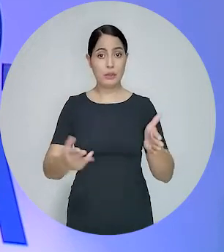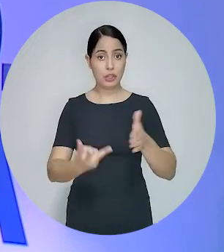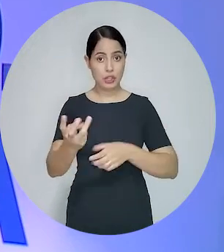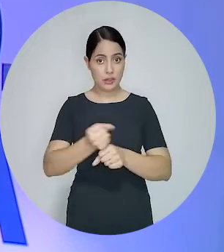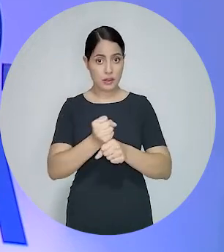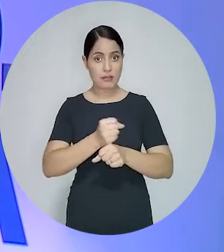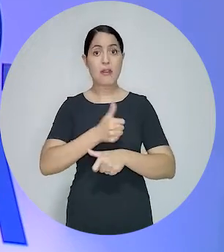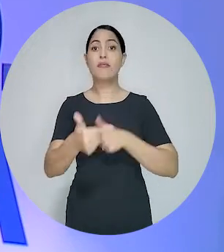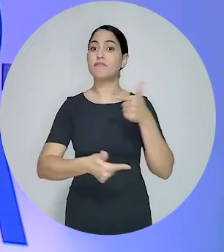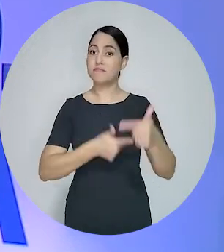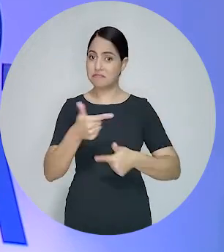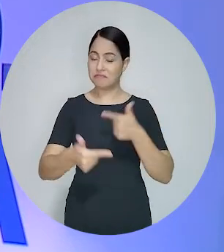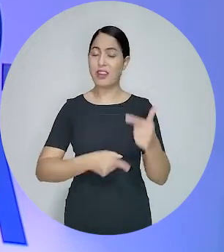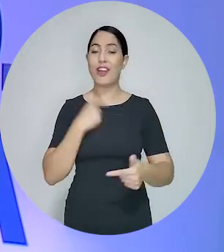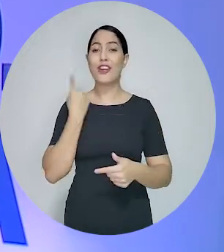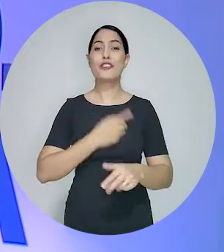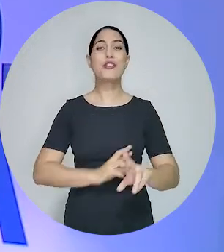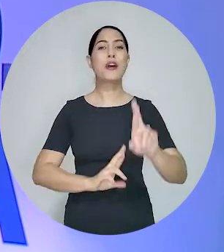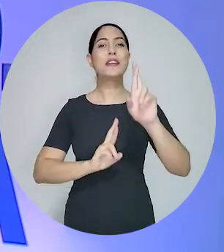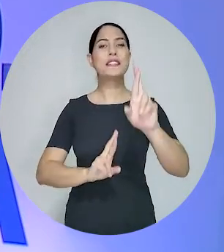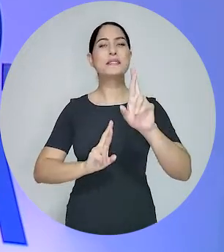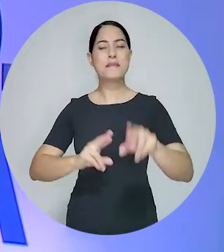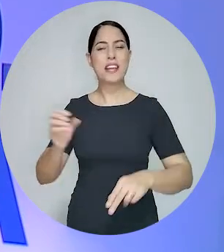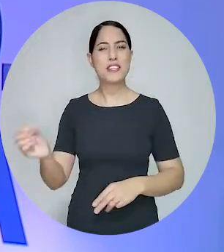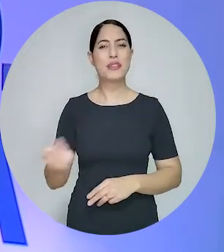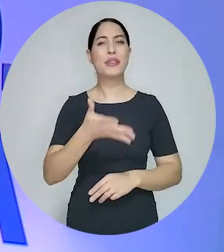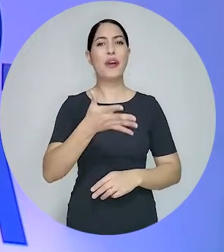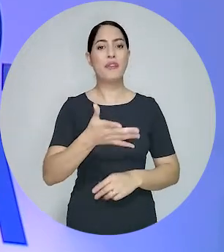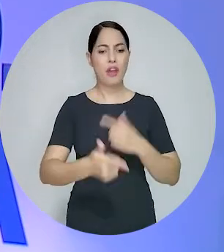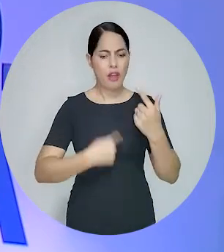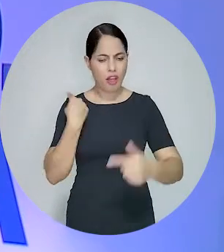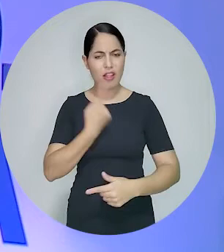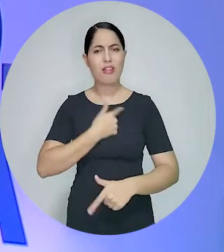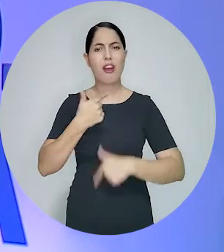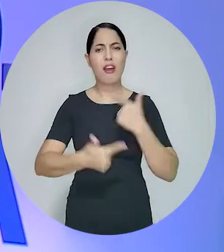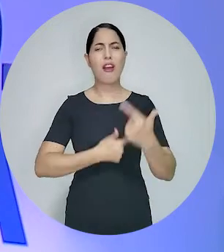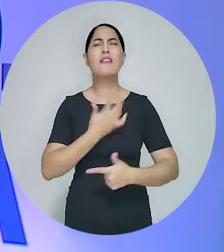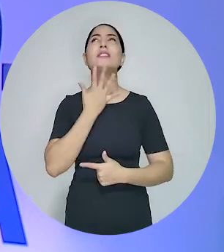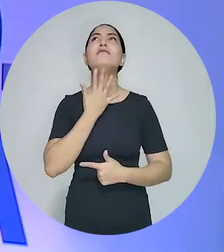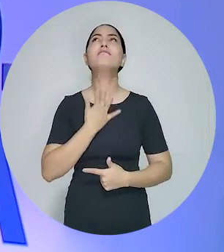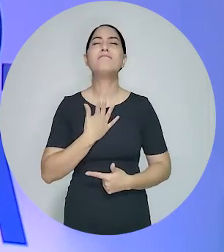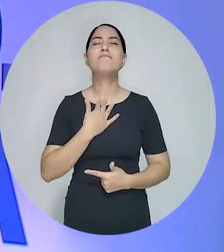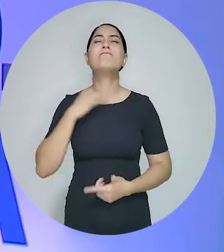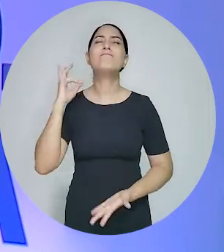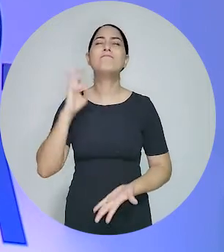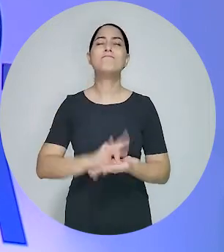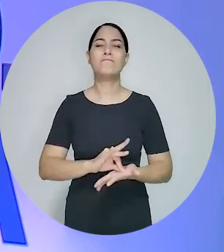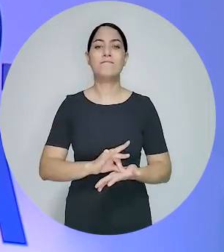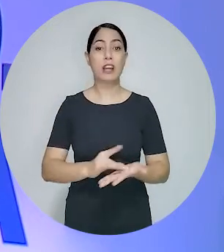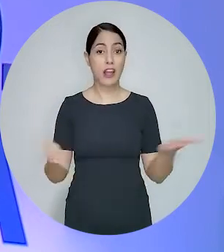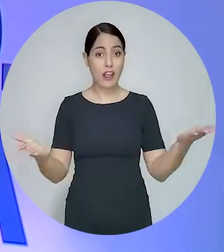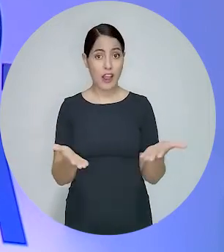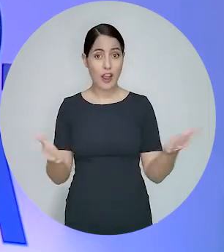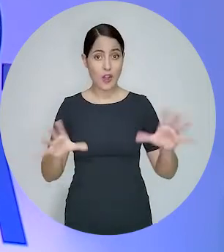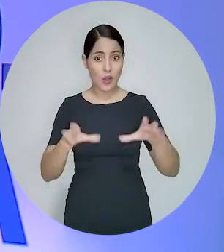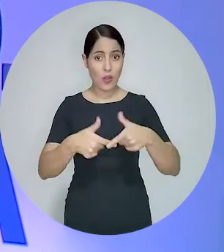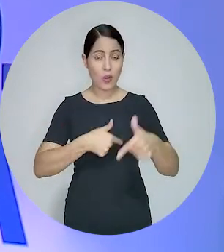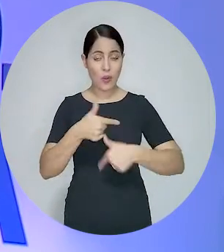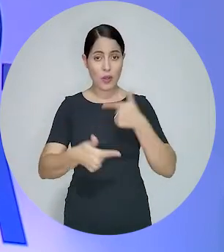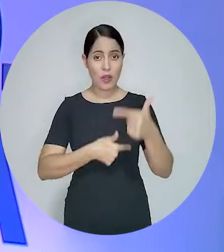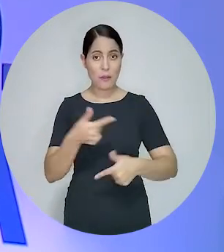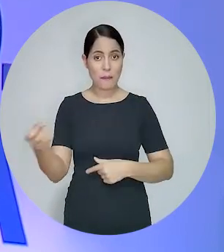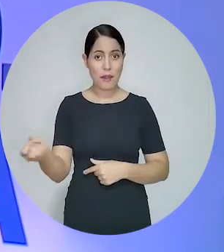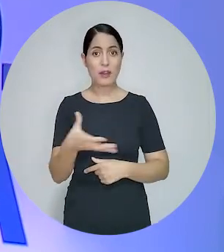que nós possamos trabalhar durante 3 anos, renova a nossa esperança, renova a nossa vontade de trabalhar acima de tudo. Agora com um